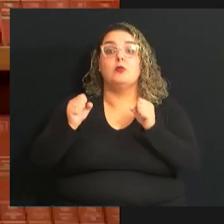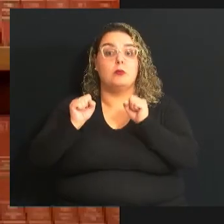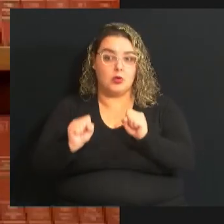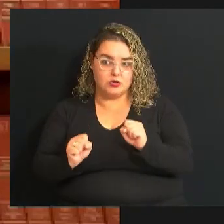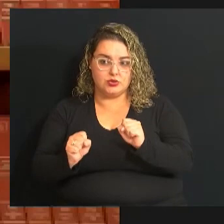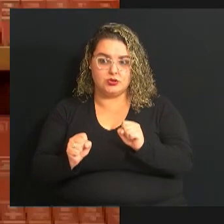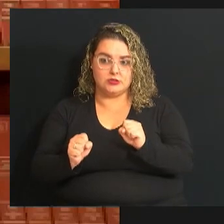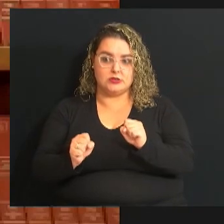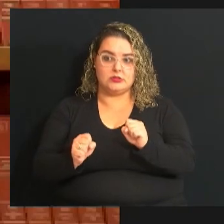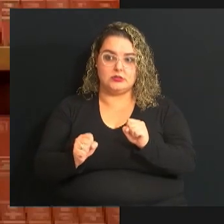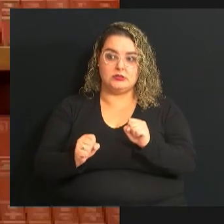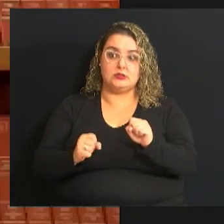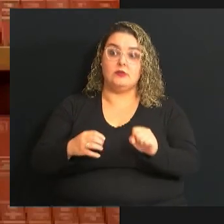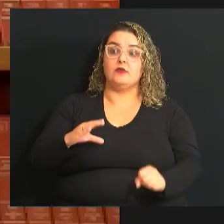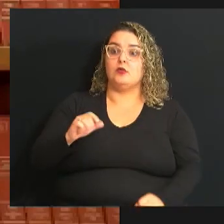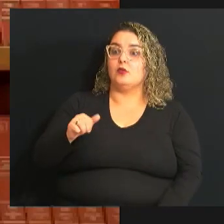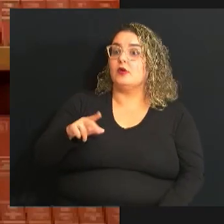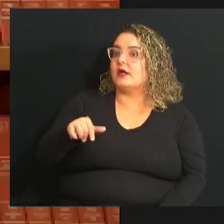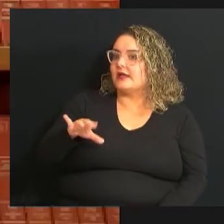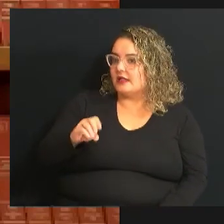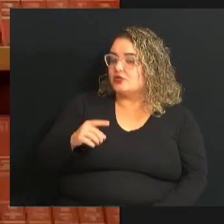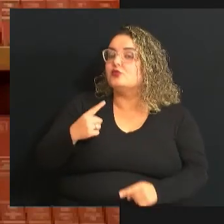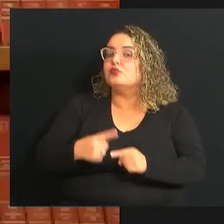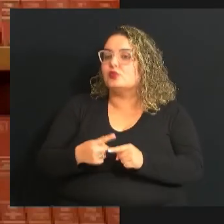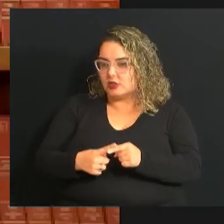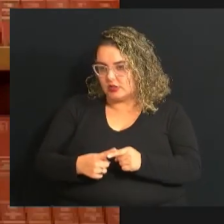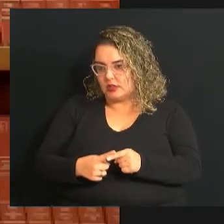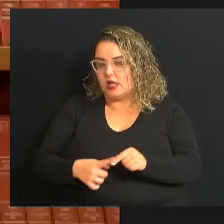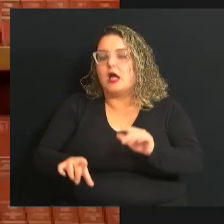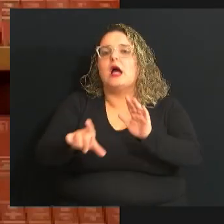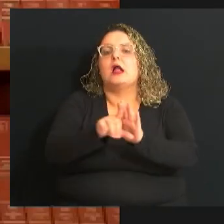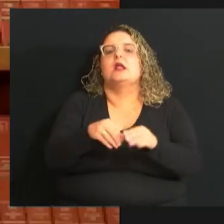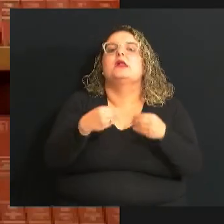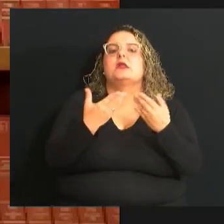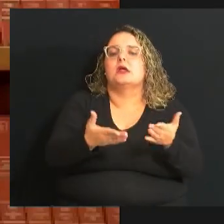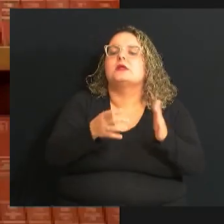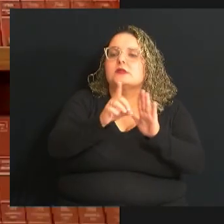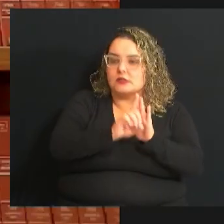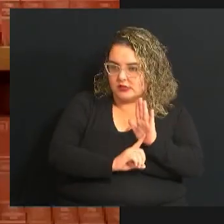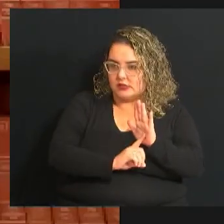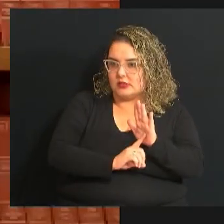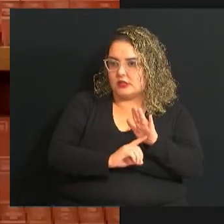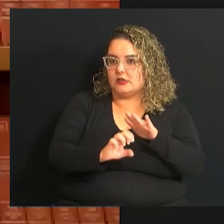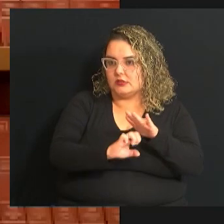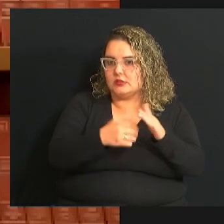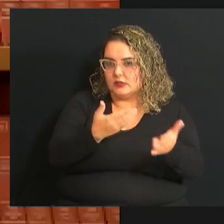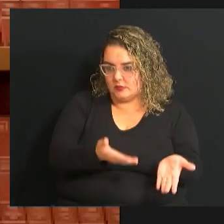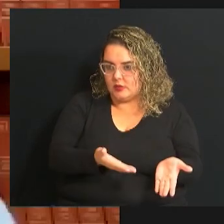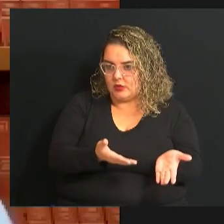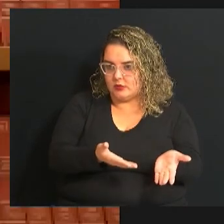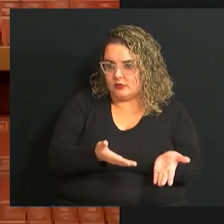subiram o preço para depois falar que está dando desconto. Fala pra gente, qual que é o nome disso?